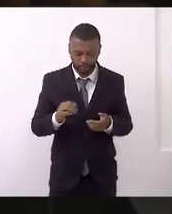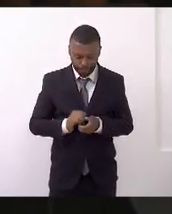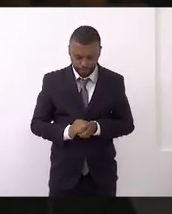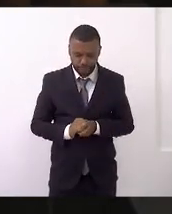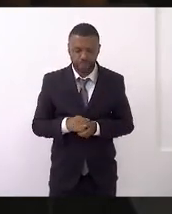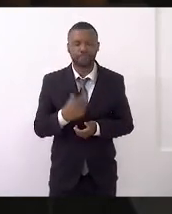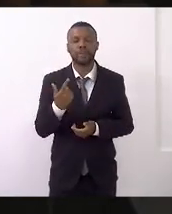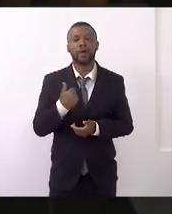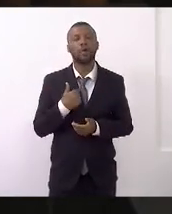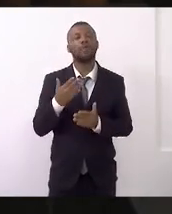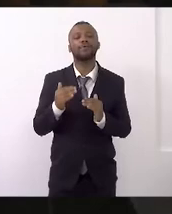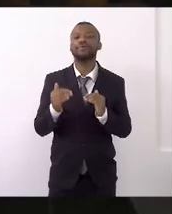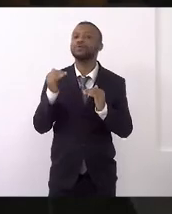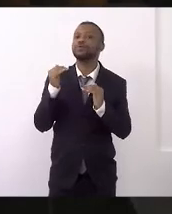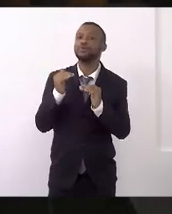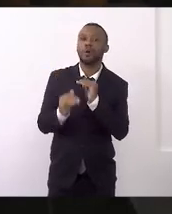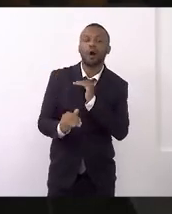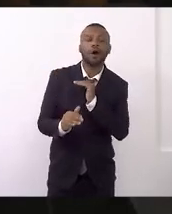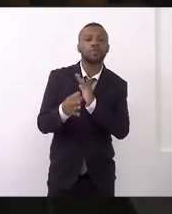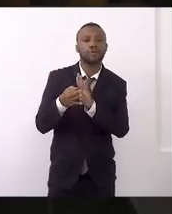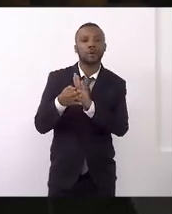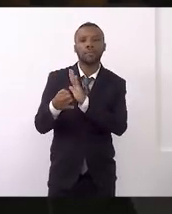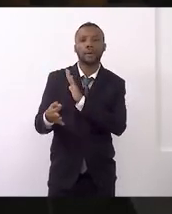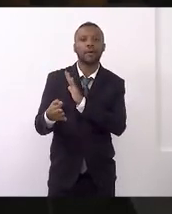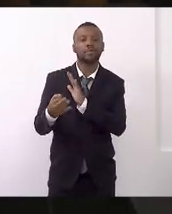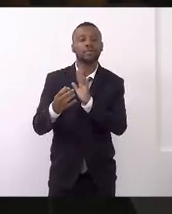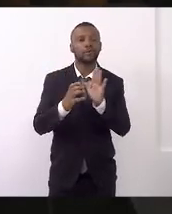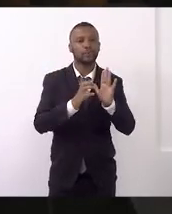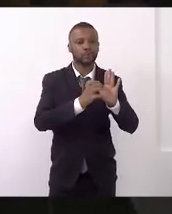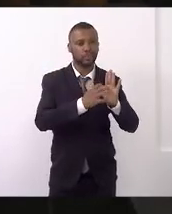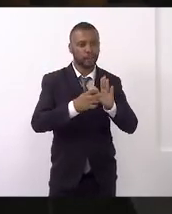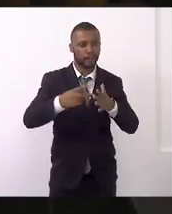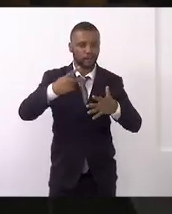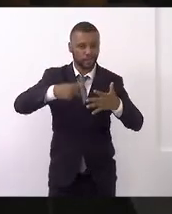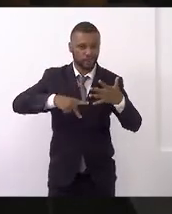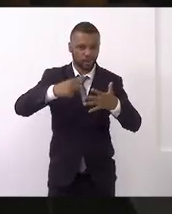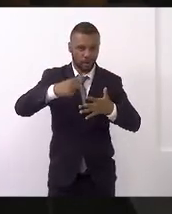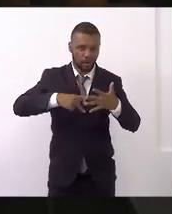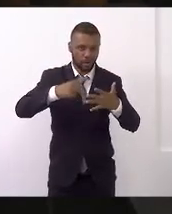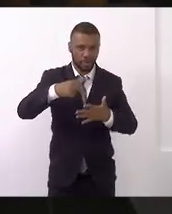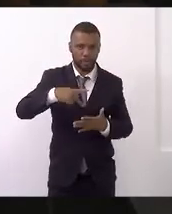do argumento do PSOL, porque eu entendo que